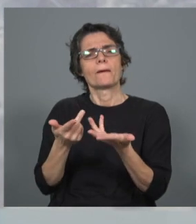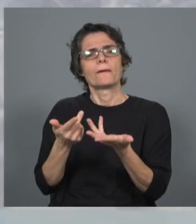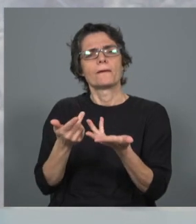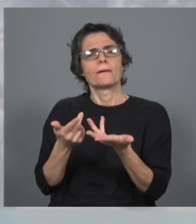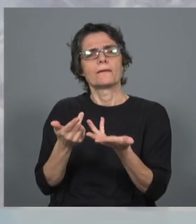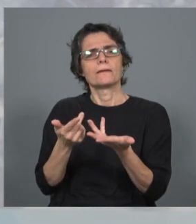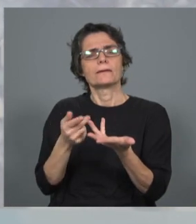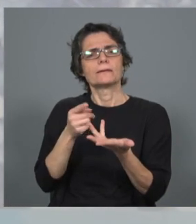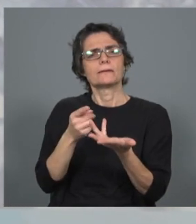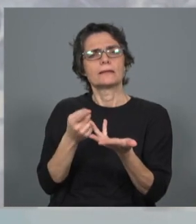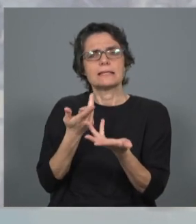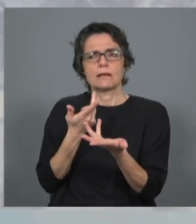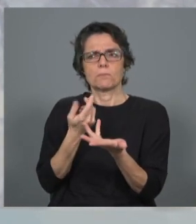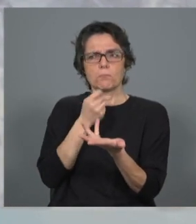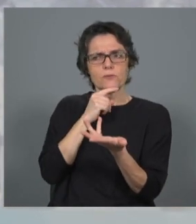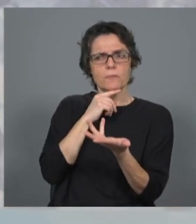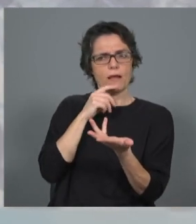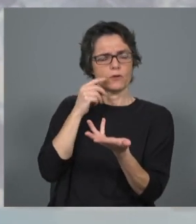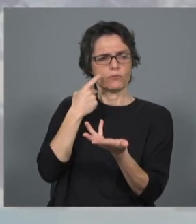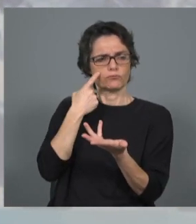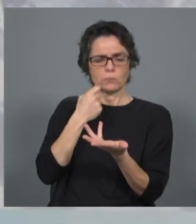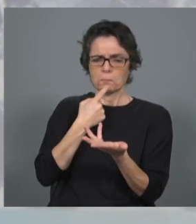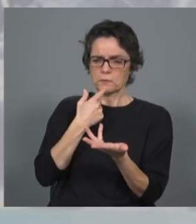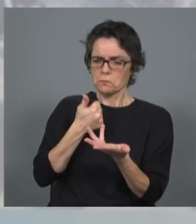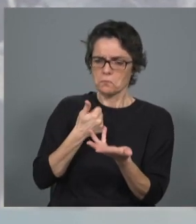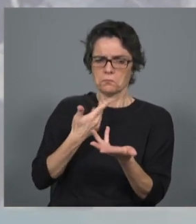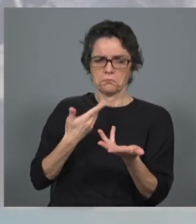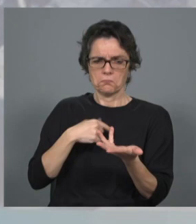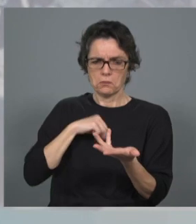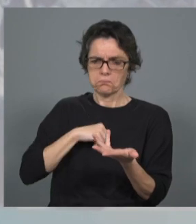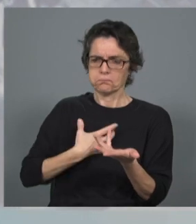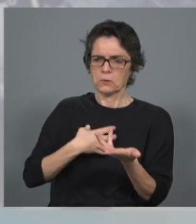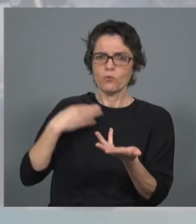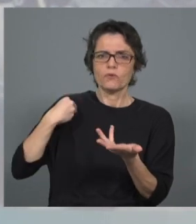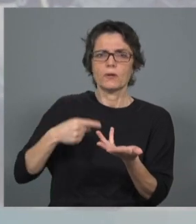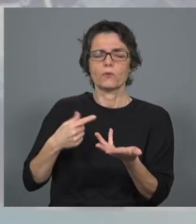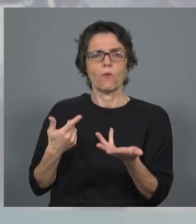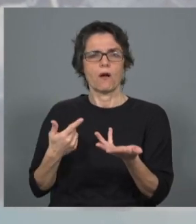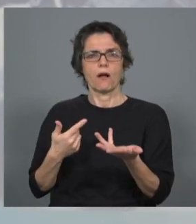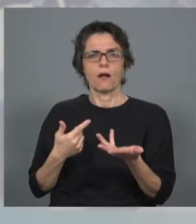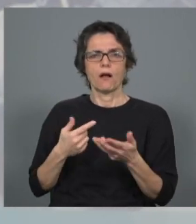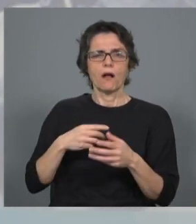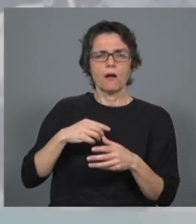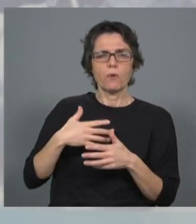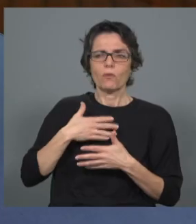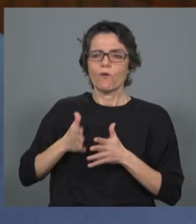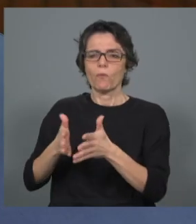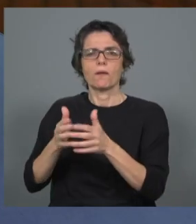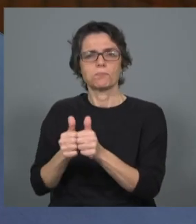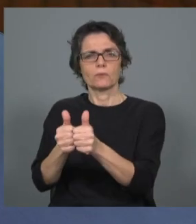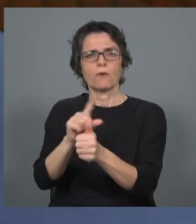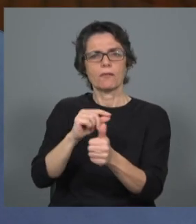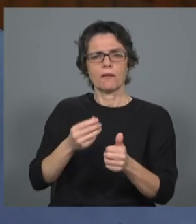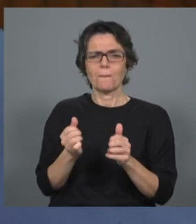essa descoberta da vocação com a descoberta de uma profissão. Falámos da mesma coisa? Vocação e profissão. Sim. Eu diria